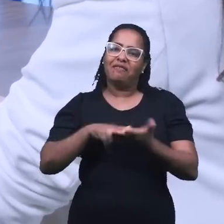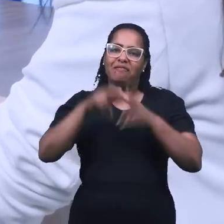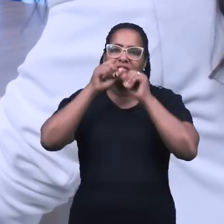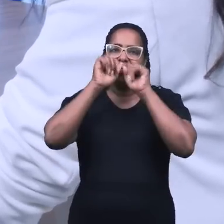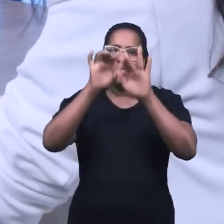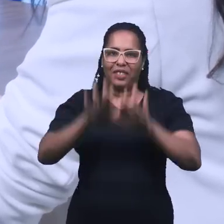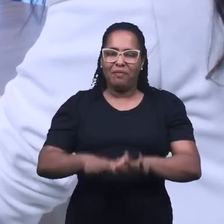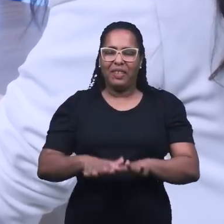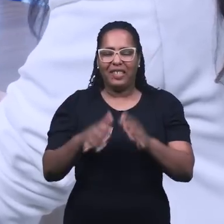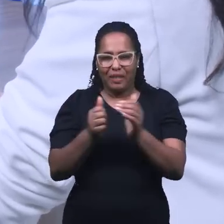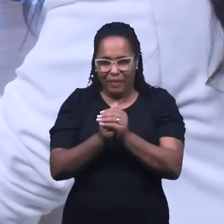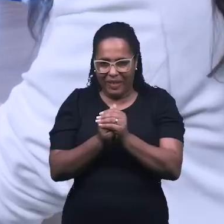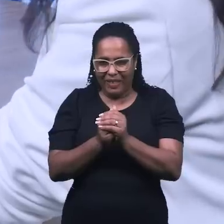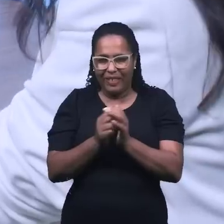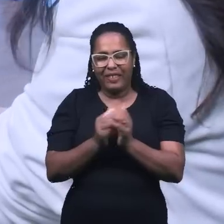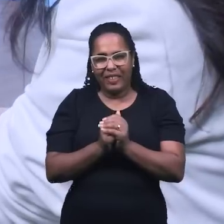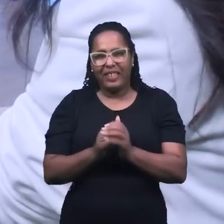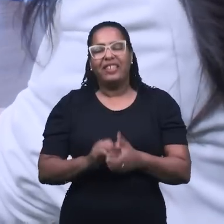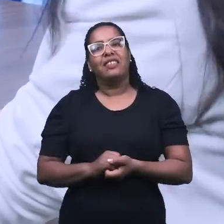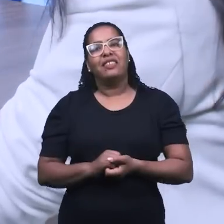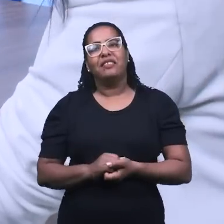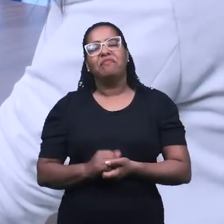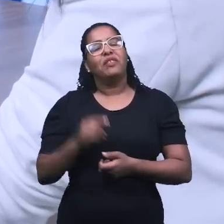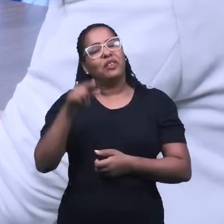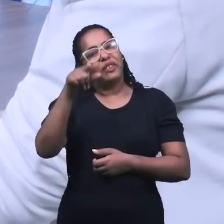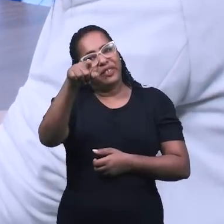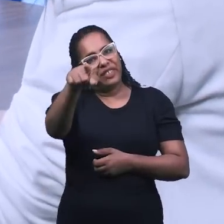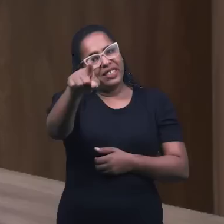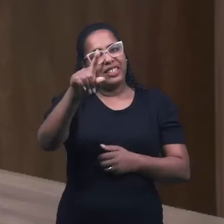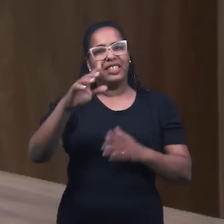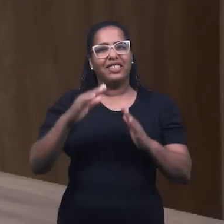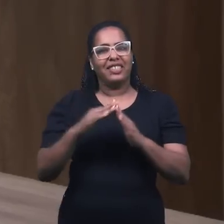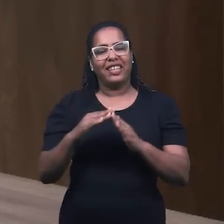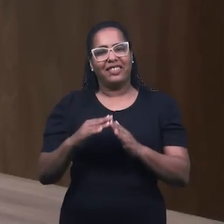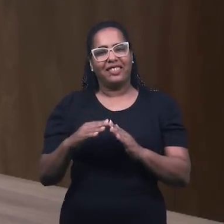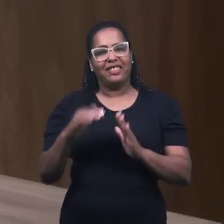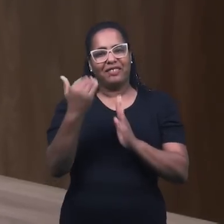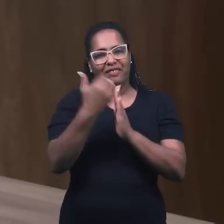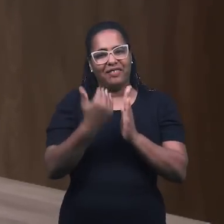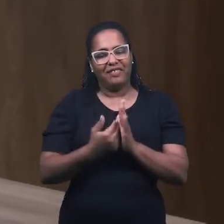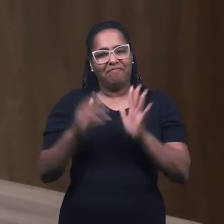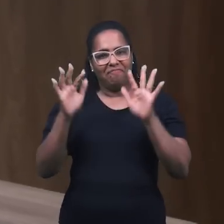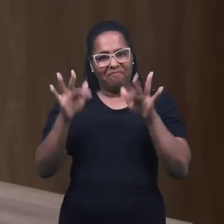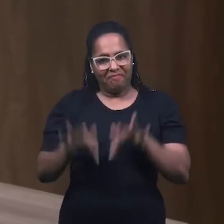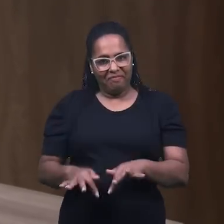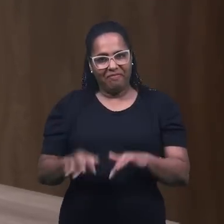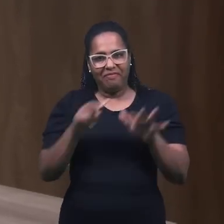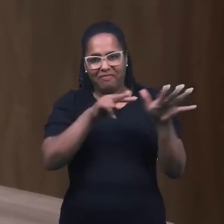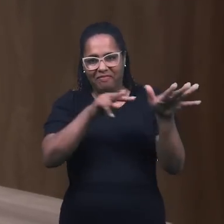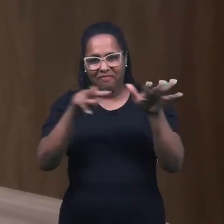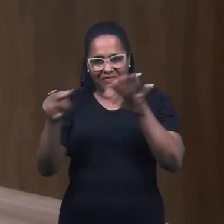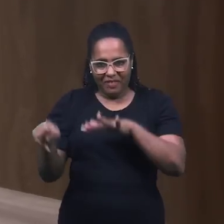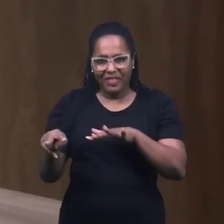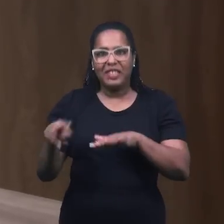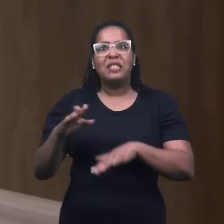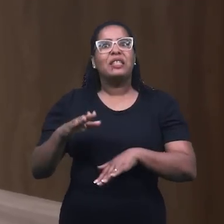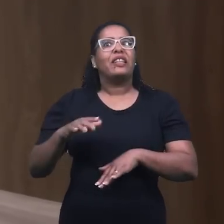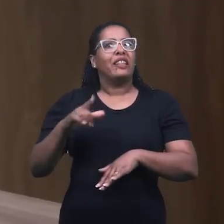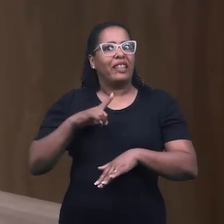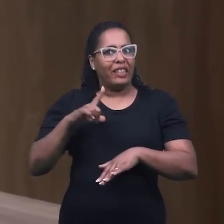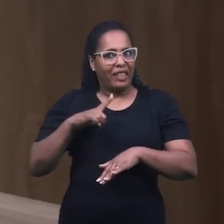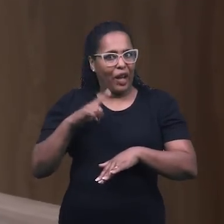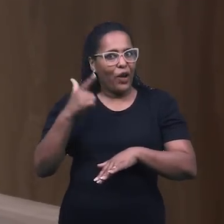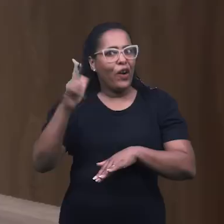bênção, né, para os irmãos. Amém. Amém. Você de casa, nosso programa está terminando. Semana que vem